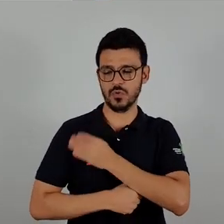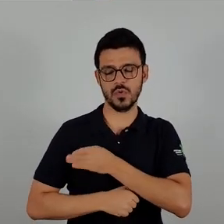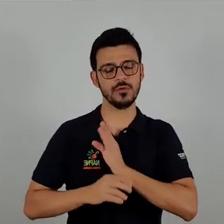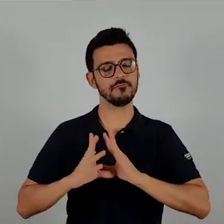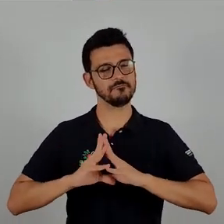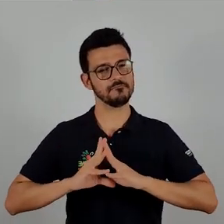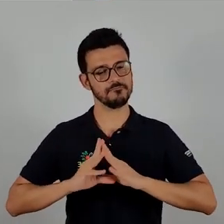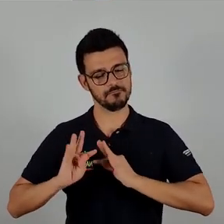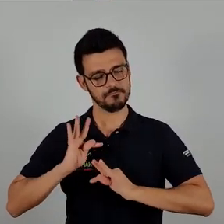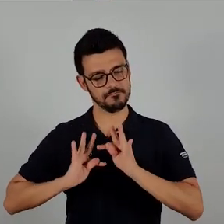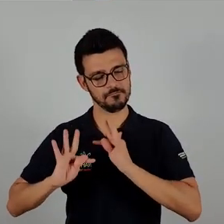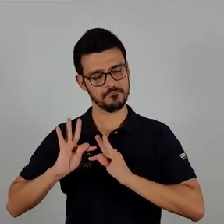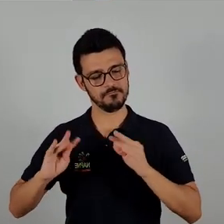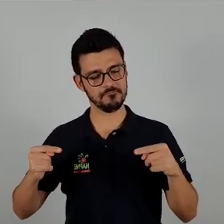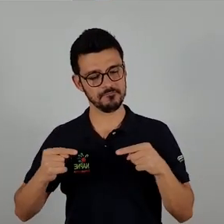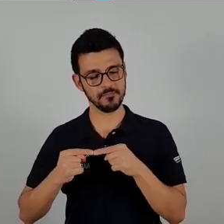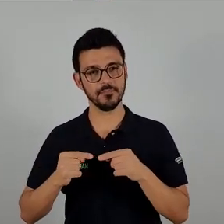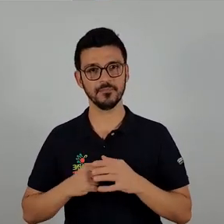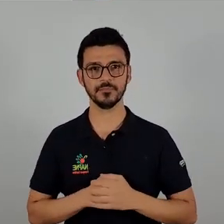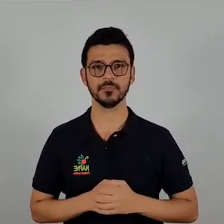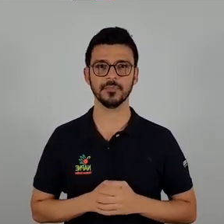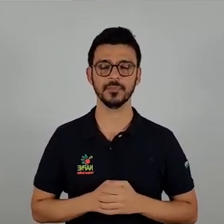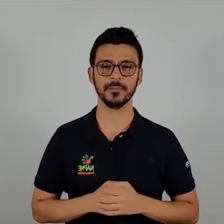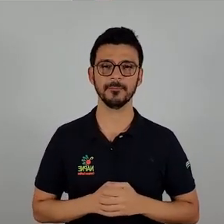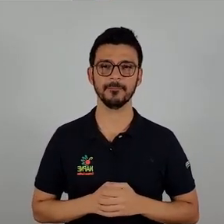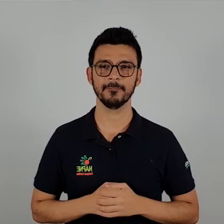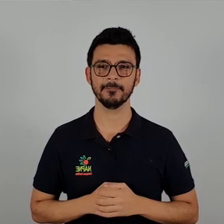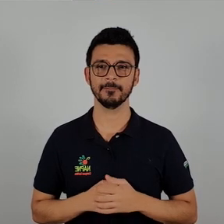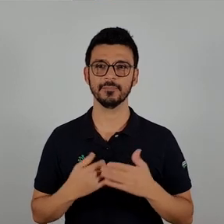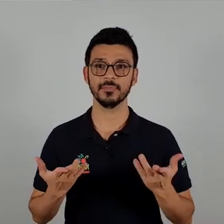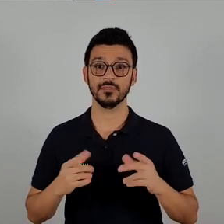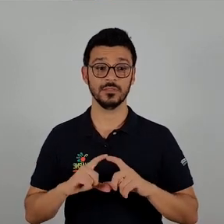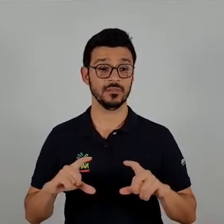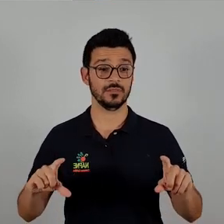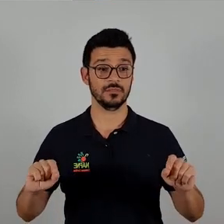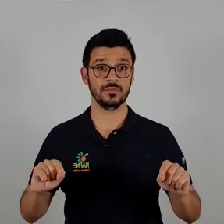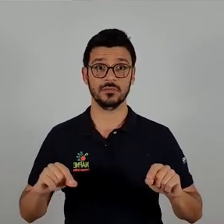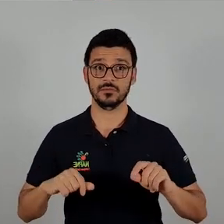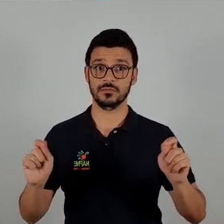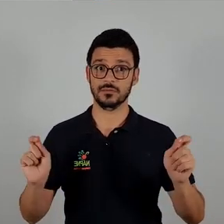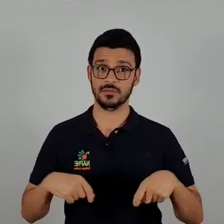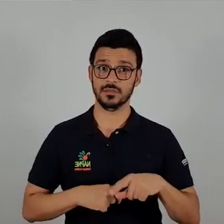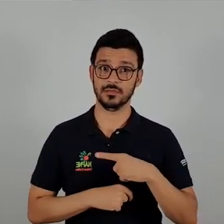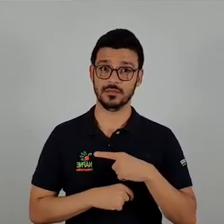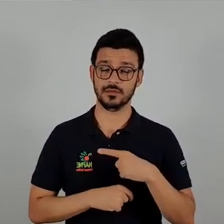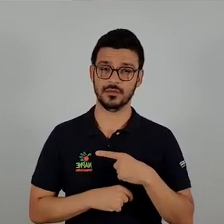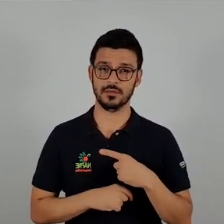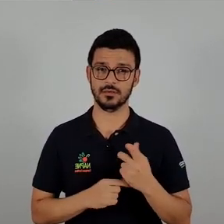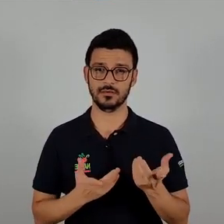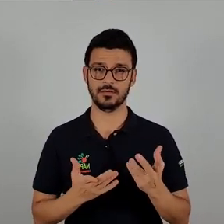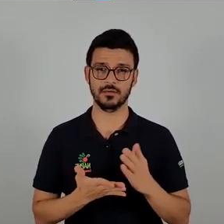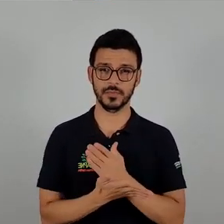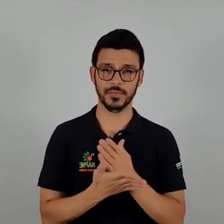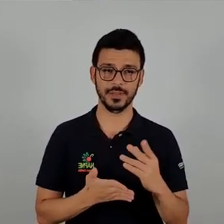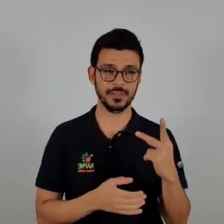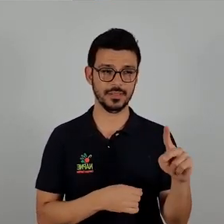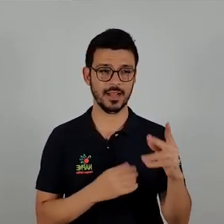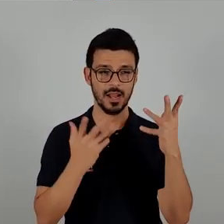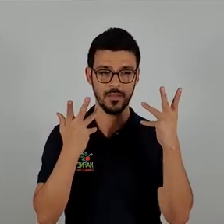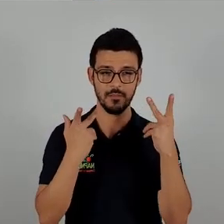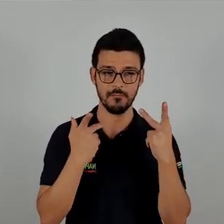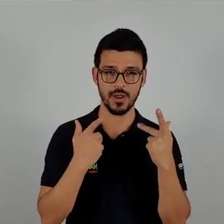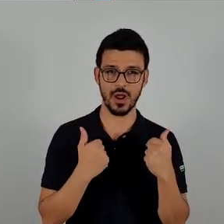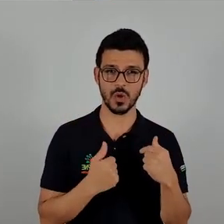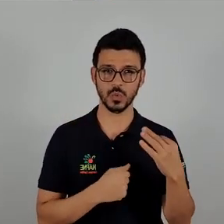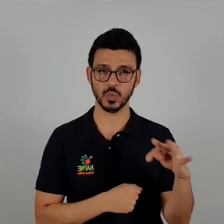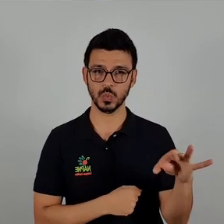fórmula porque aquela pele dele não está sarando depois que ele fez tal procedimento. Nós temos que entender que emoção ele está vivendo, que razão isso